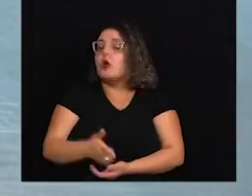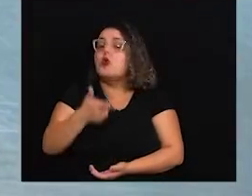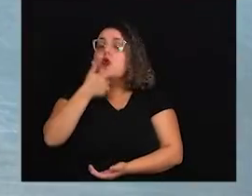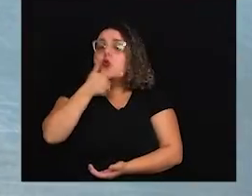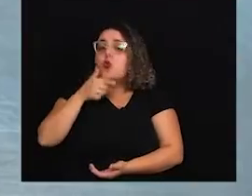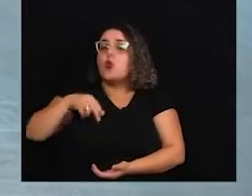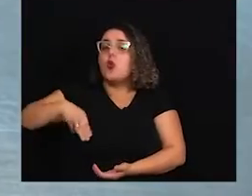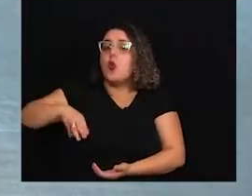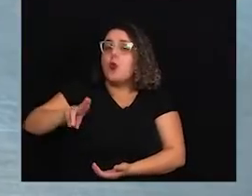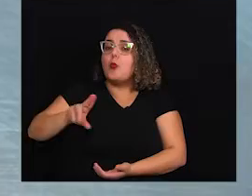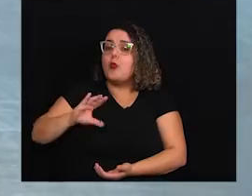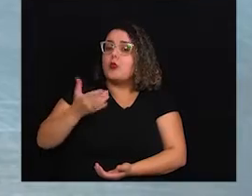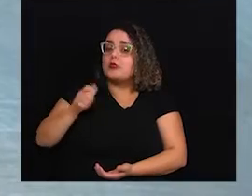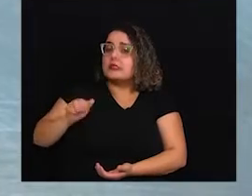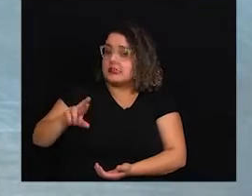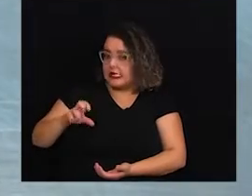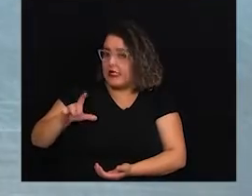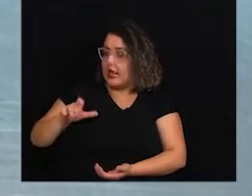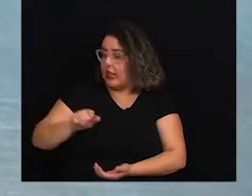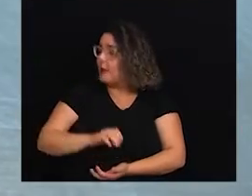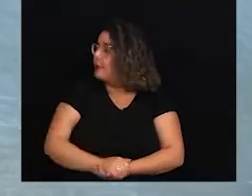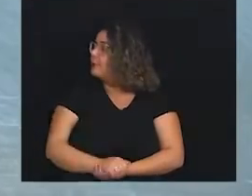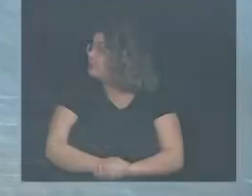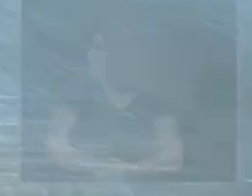Cubra com queijo mussarela.